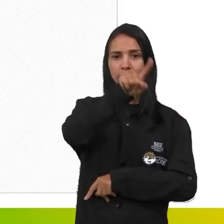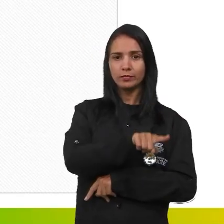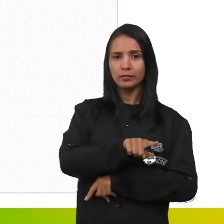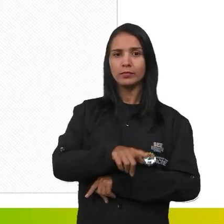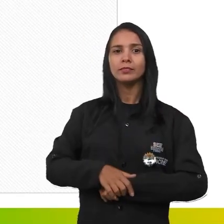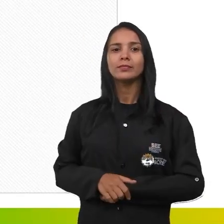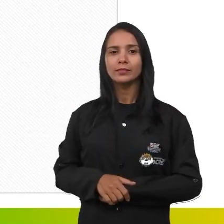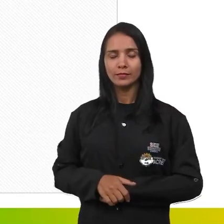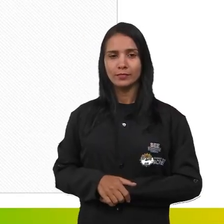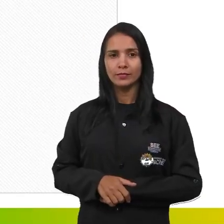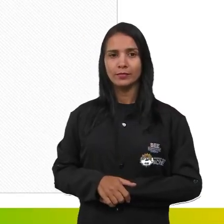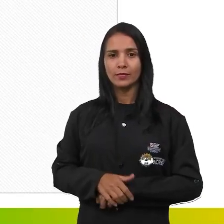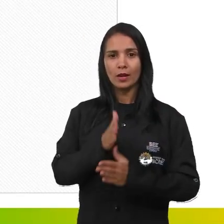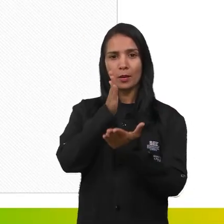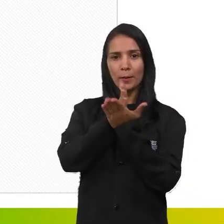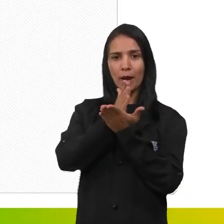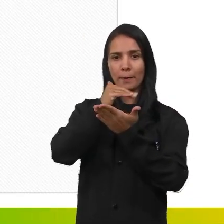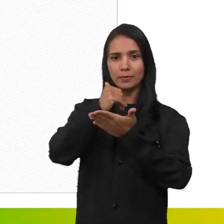disse,